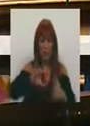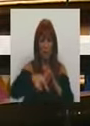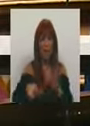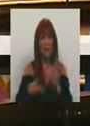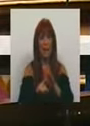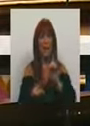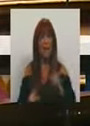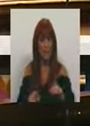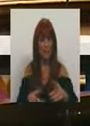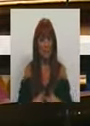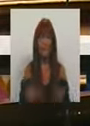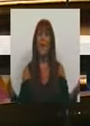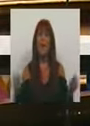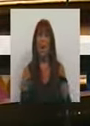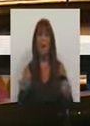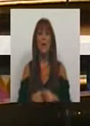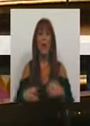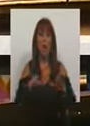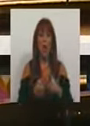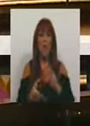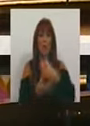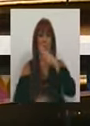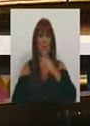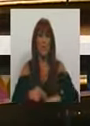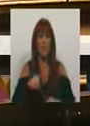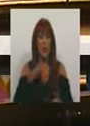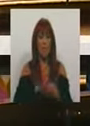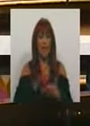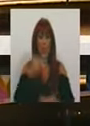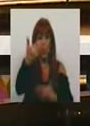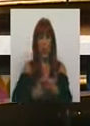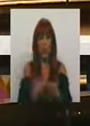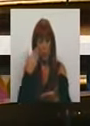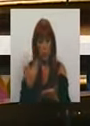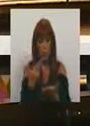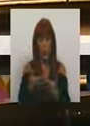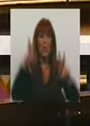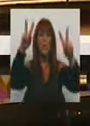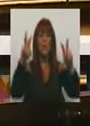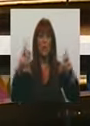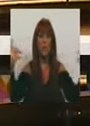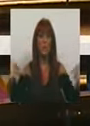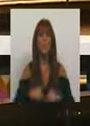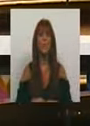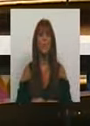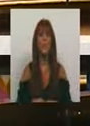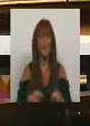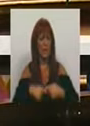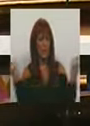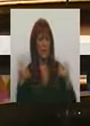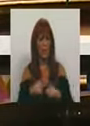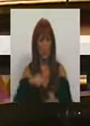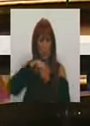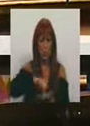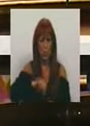lei. Aliás, a Ordem dos Advogados emitiu até um comunicado, e passo a citar, colide com o